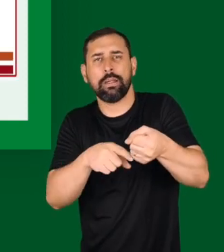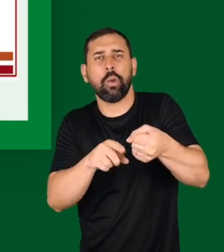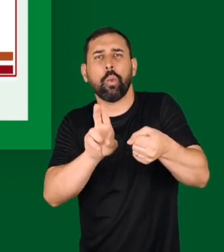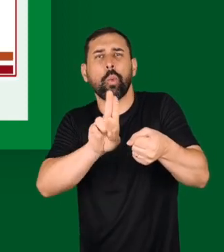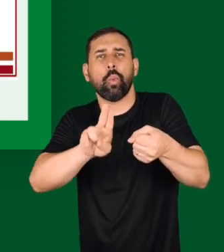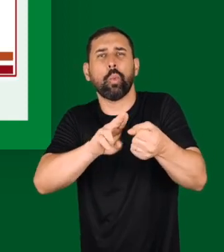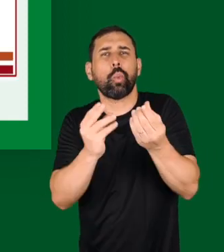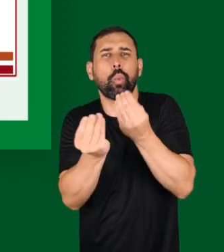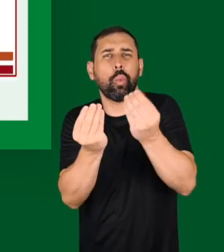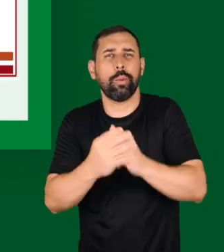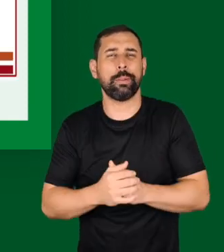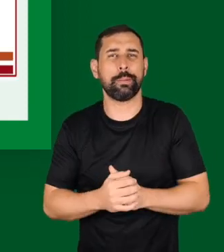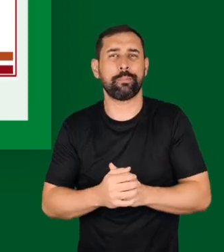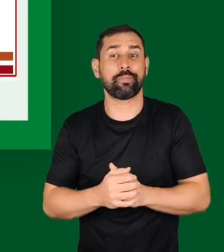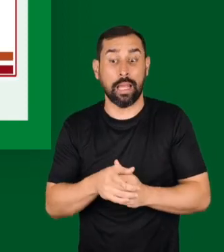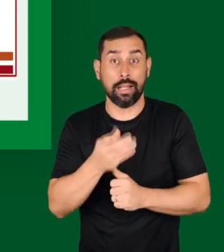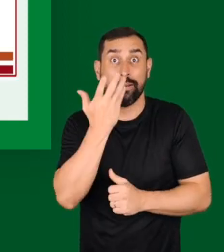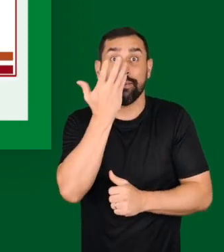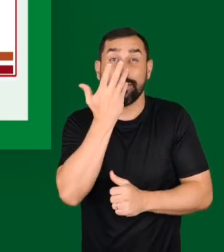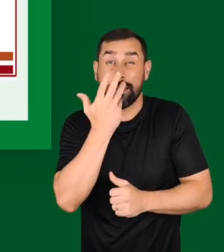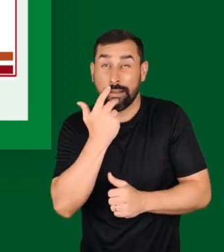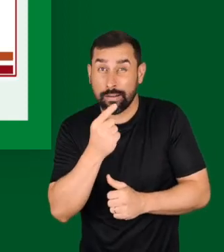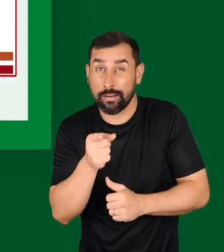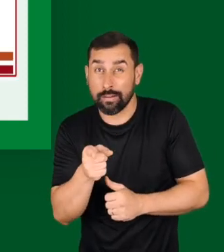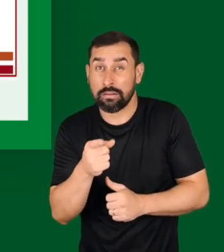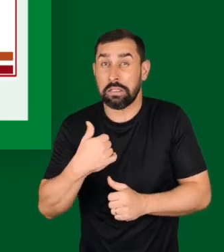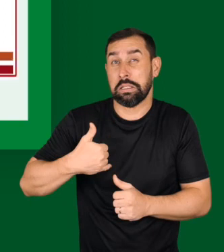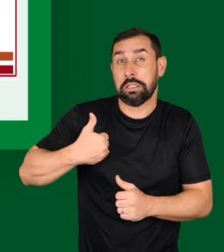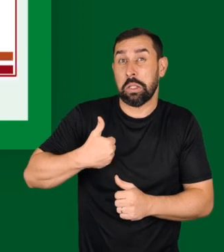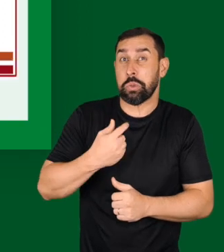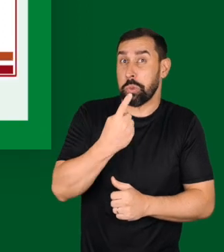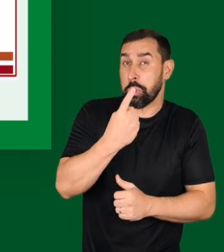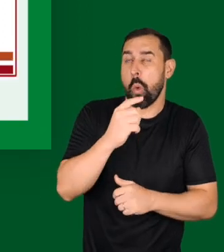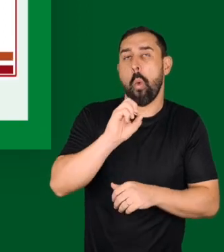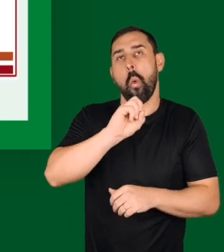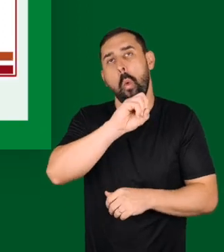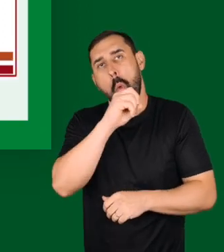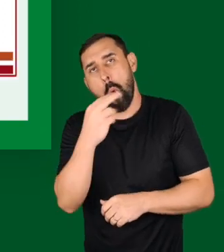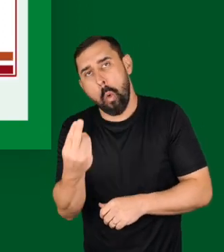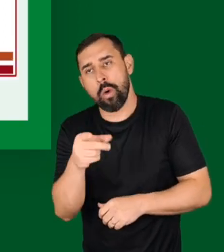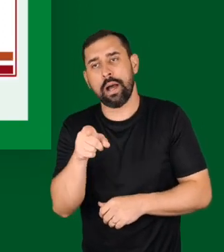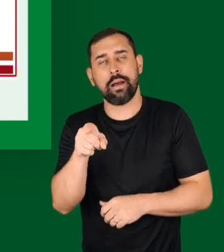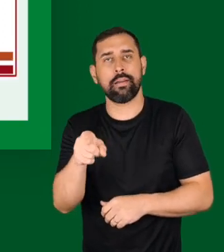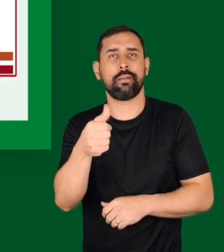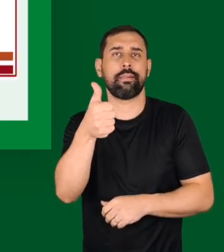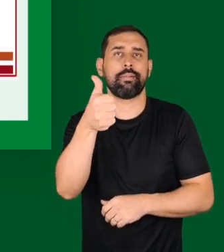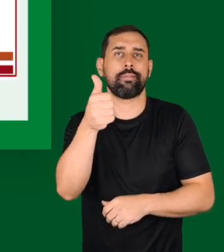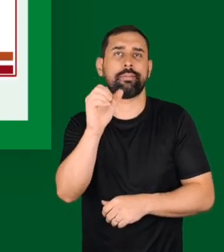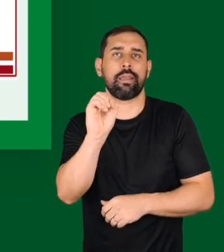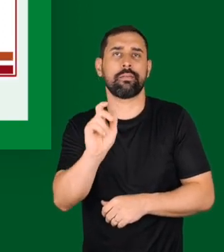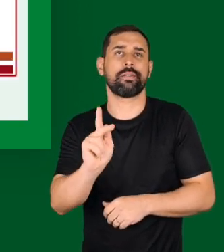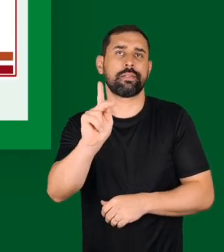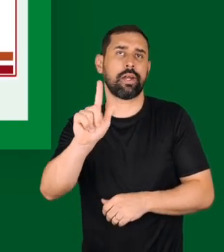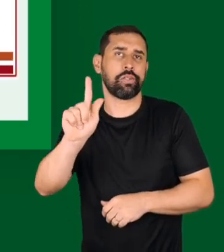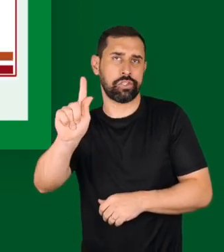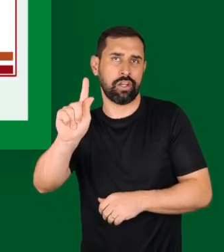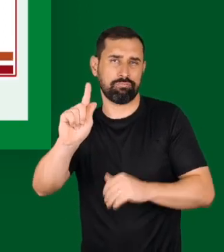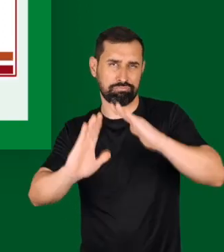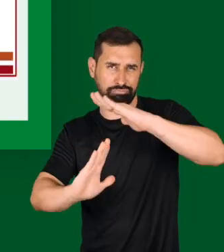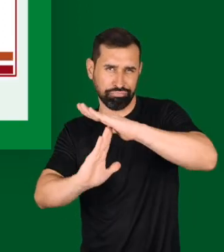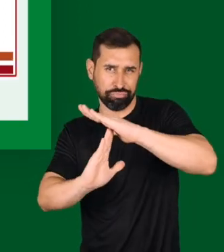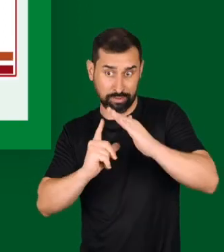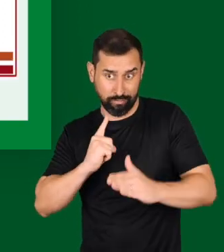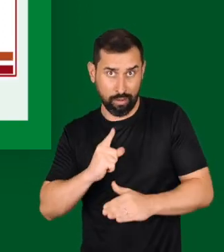Então, quando é que a gente usa a pá pediátrica? Naquelas crianças de 1 ano até 10 quilos,